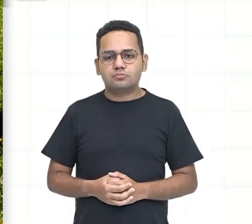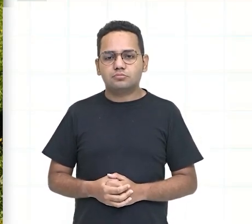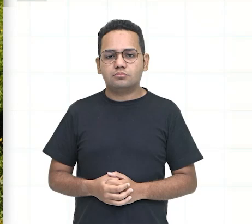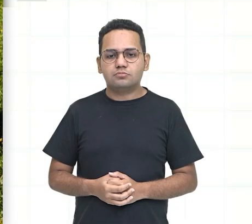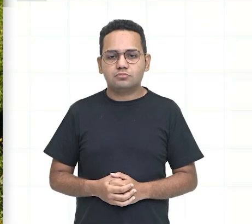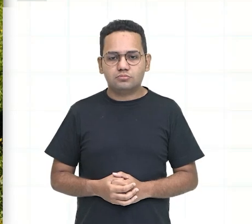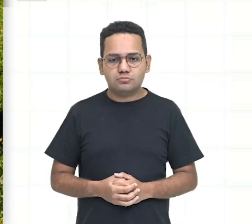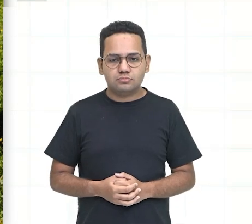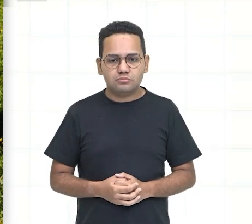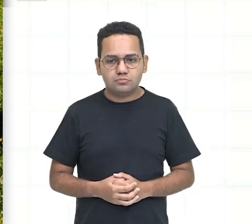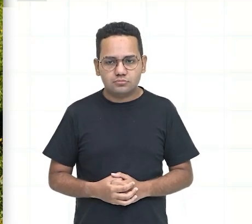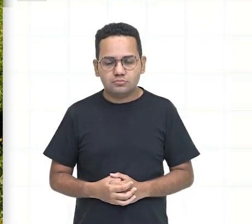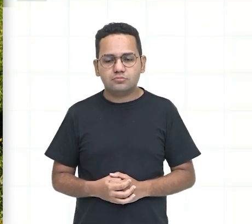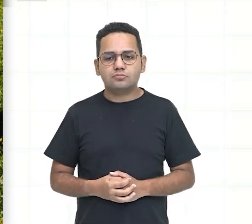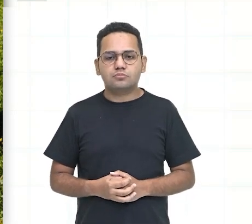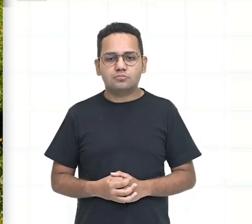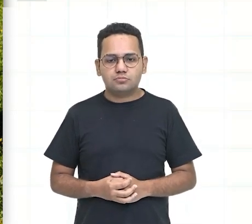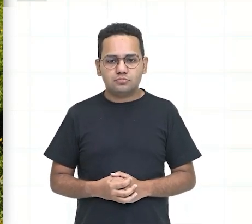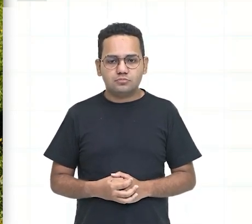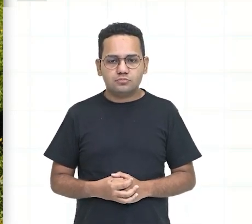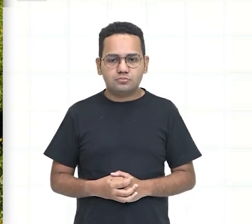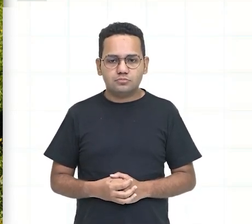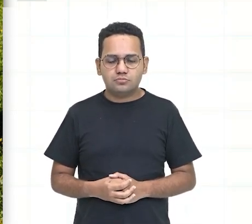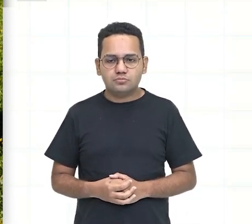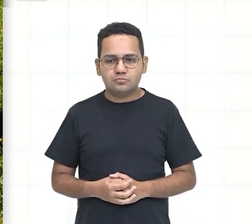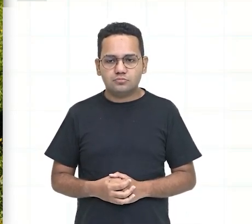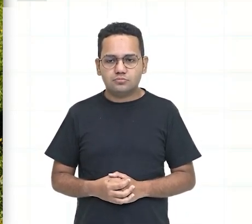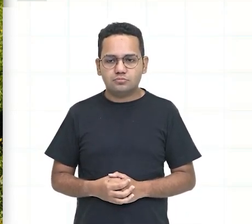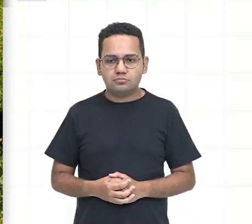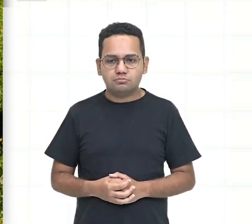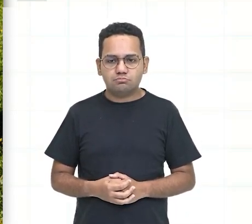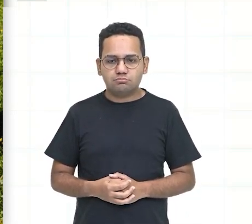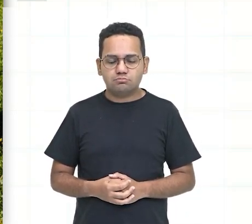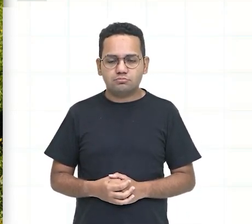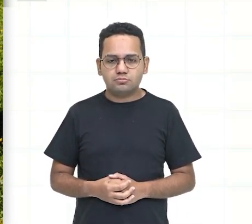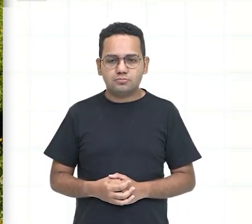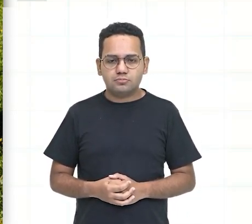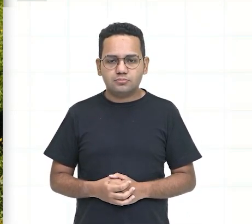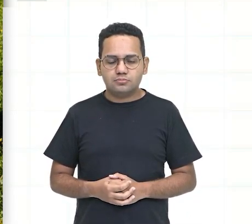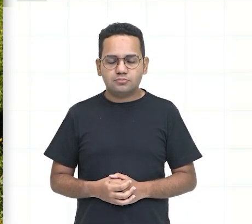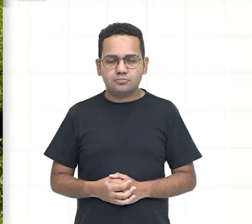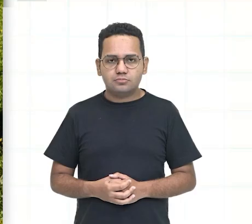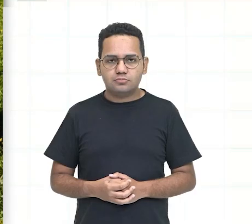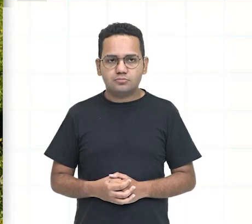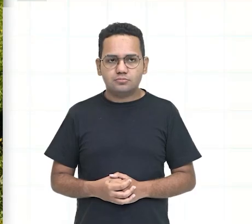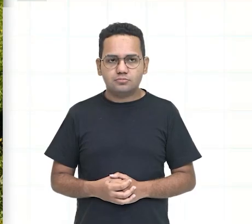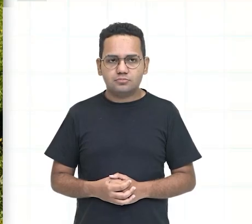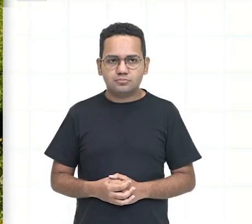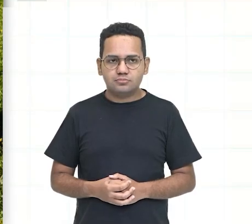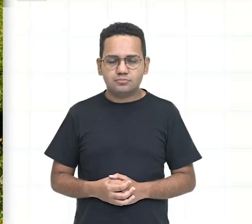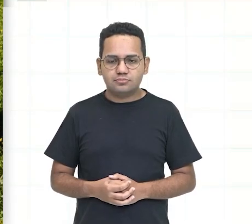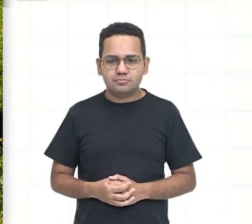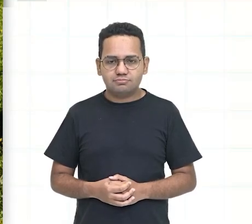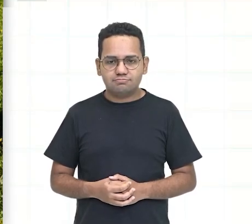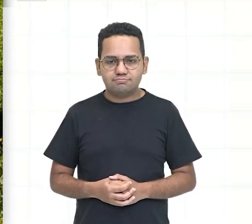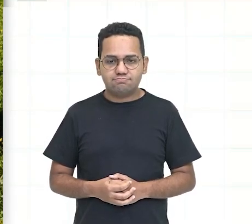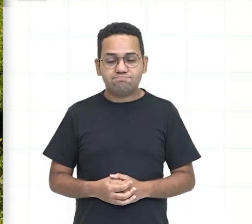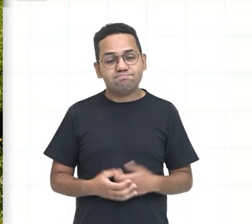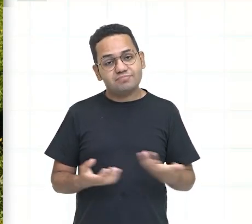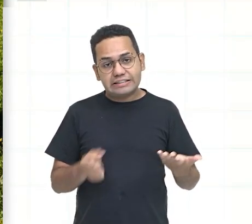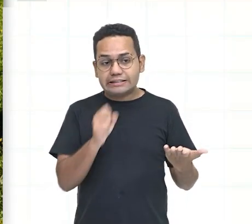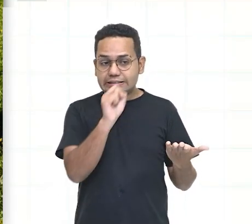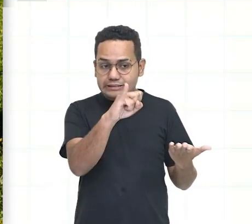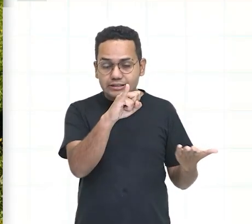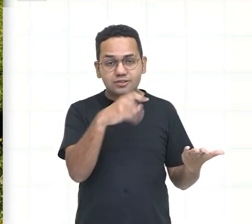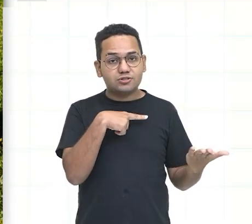aliás, if I had $1 million, se eu tivesse $1 milhão, o que claramente eu não tenho, né, porque eu já estou falando se